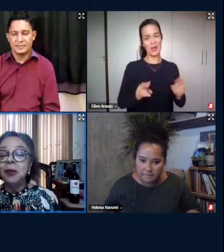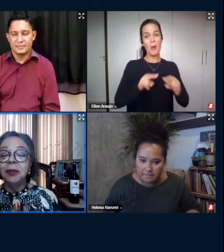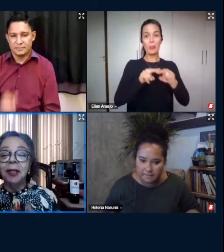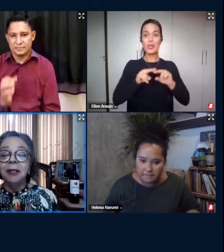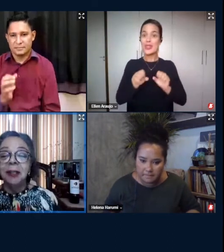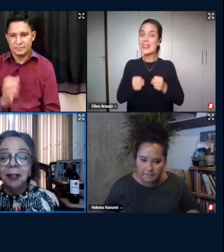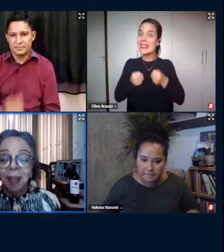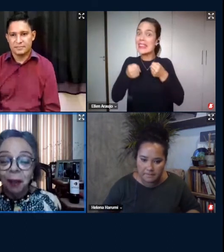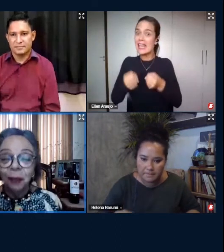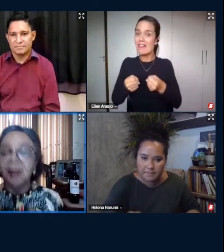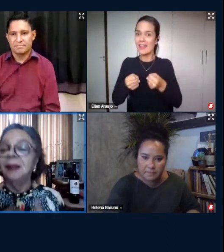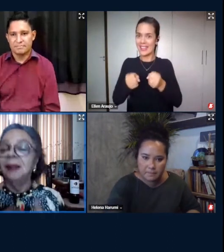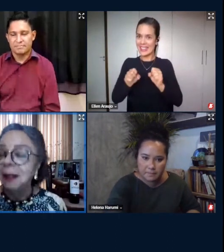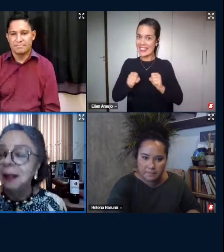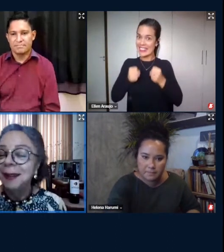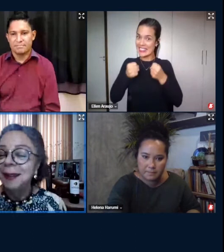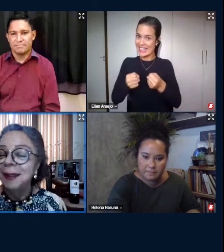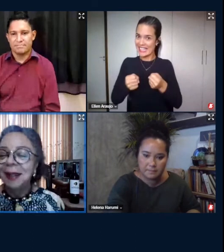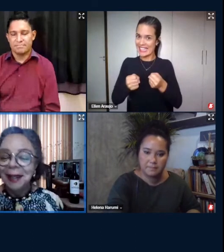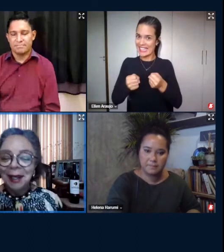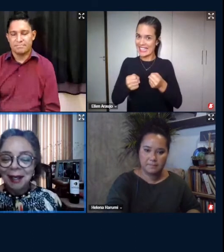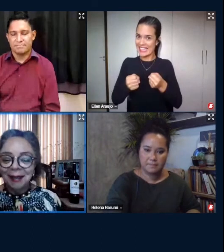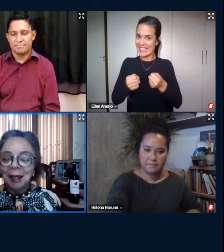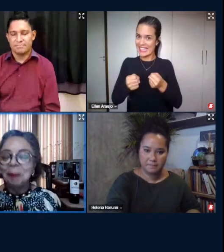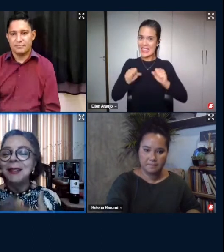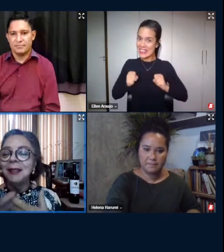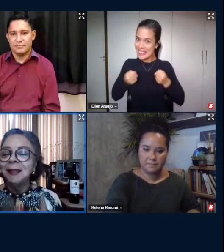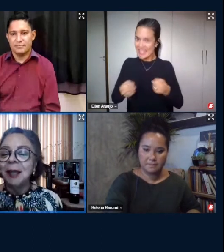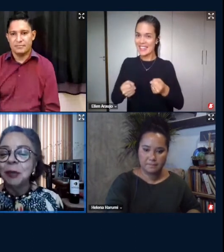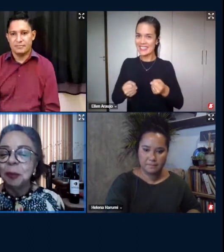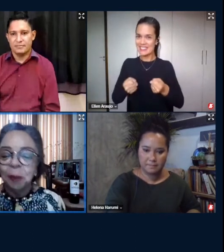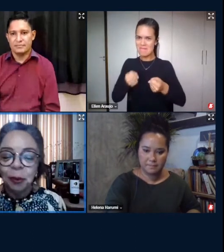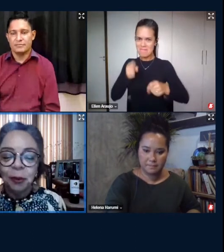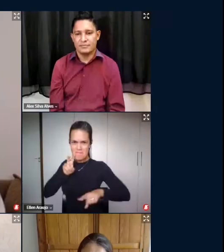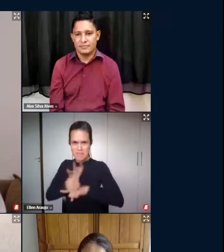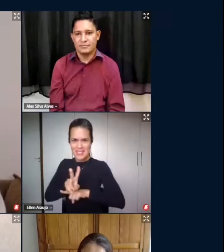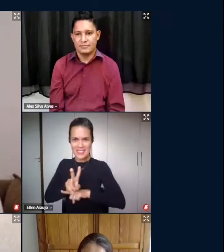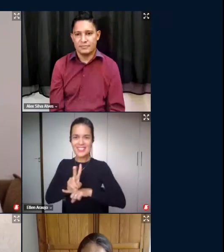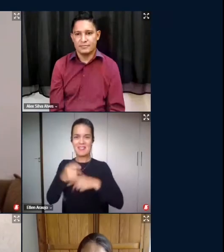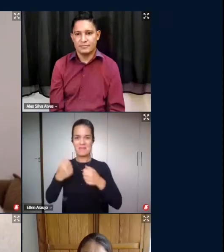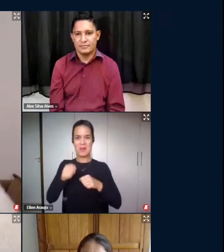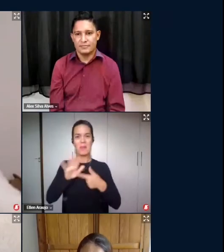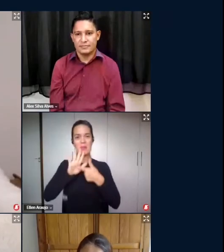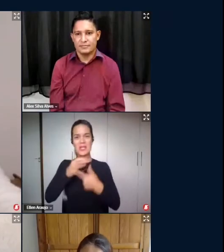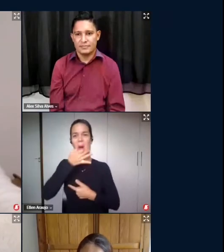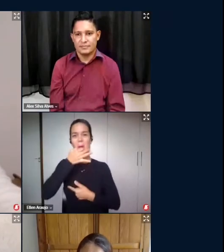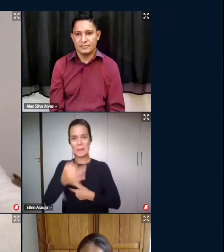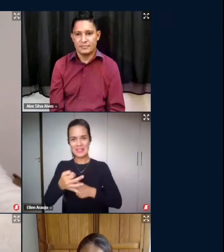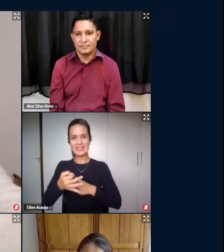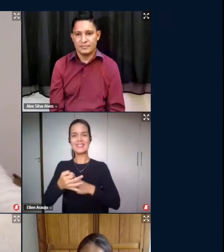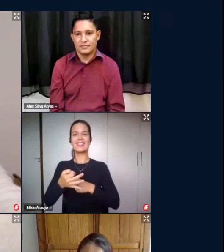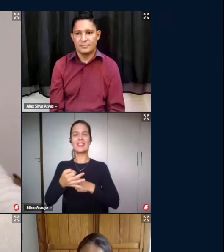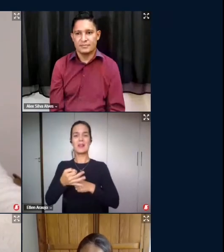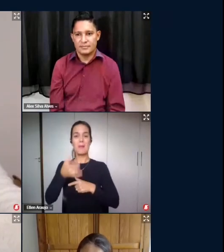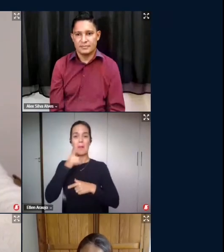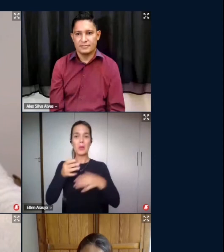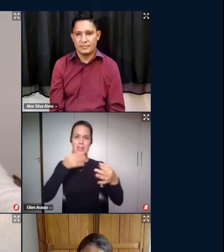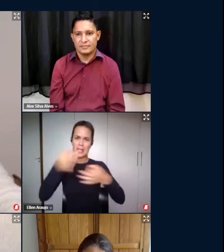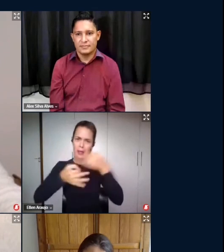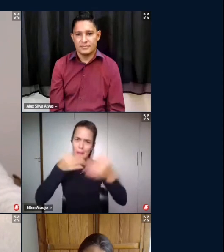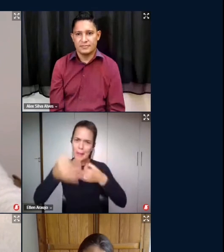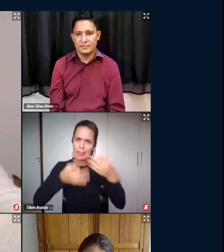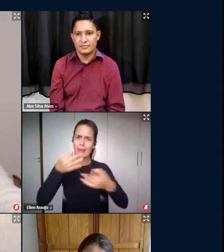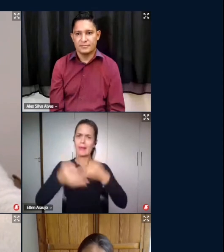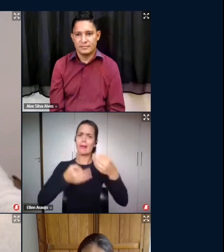A pessoa tem que se defender, não é? Ele tem que apresentar o seu ponto de vista para argumentar